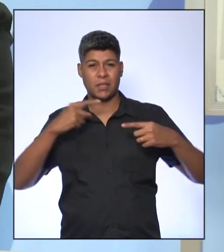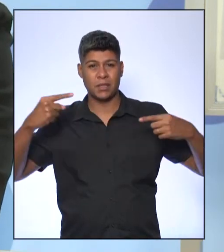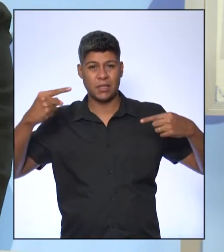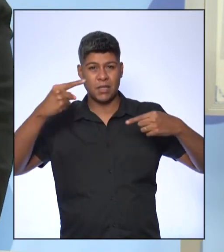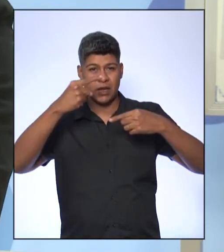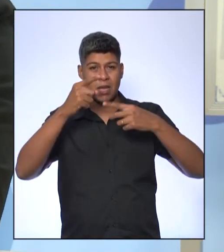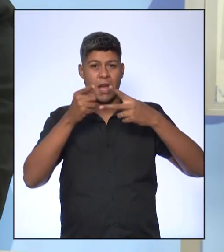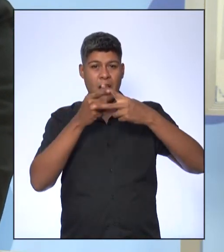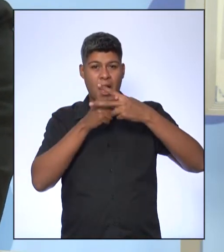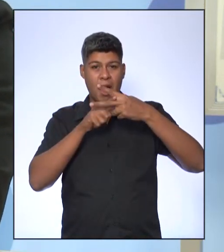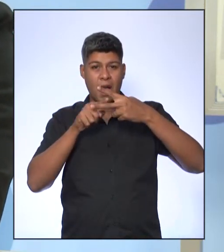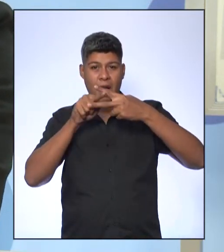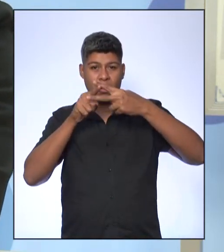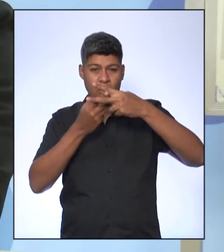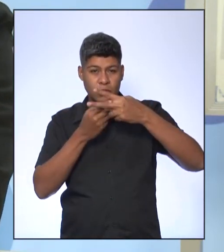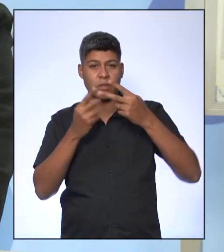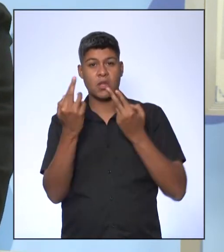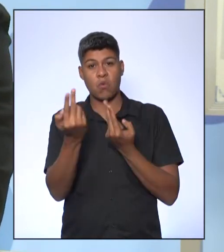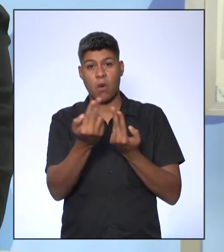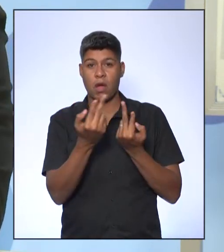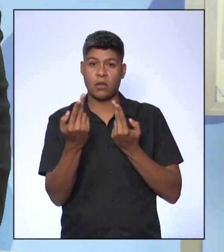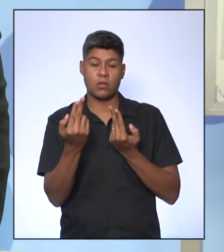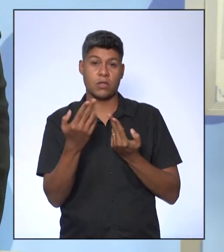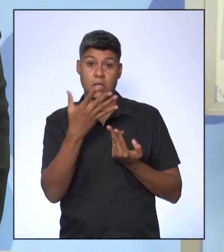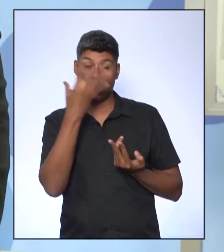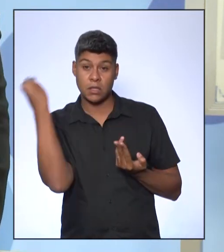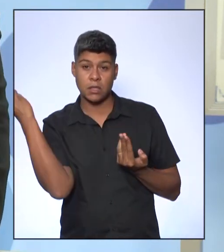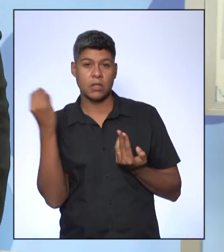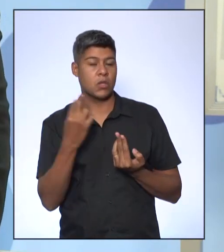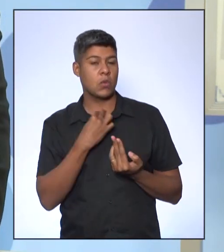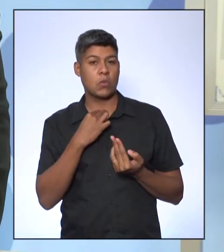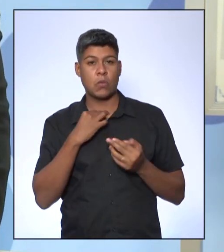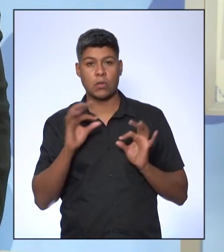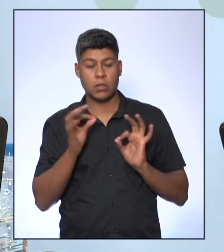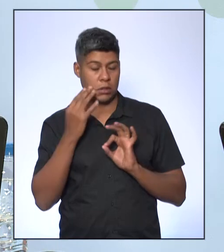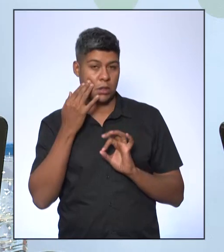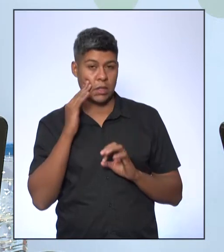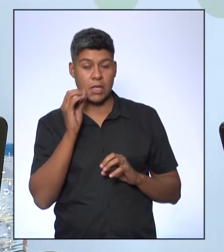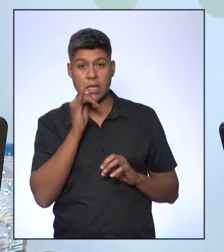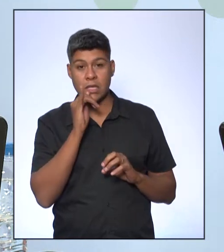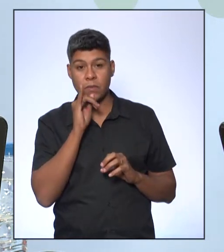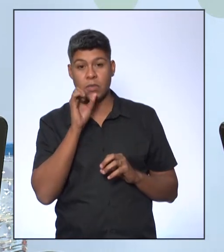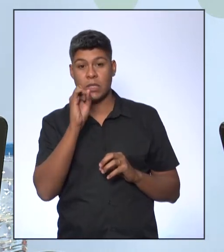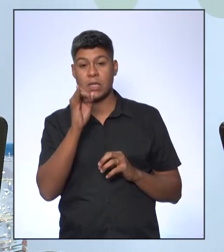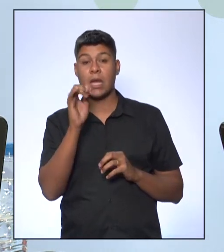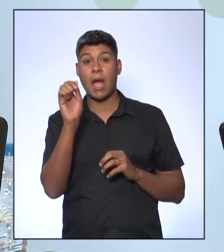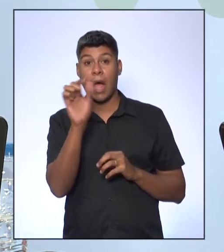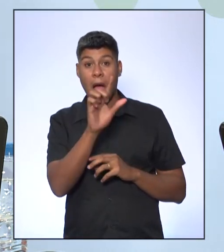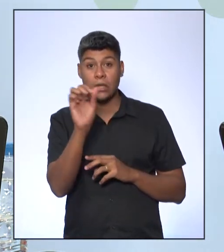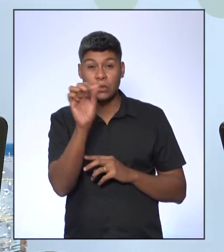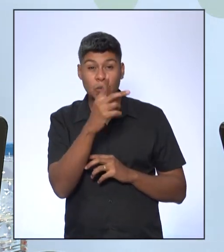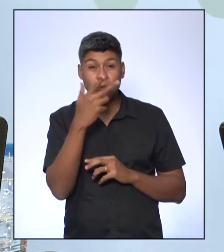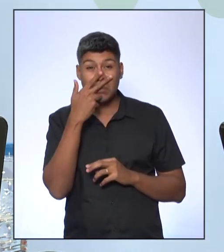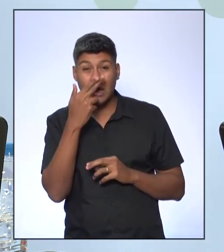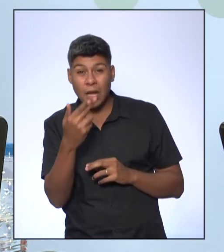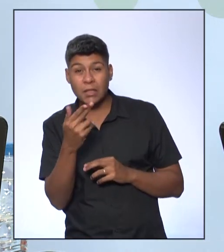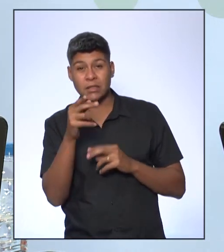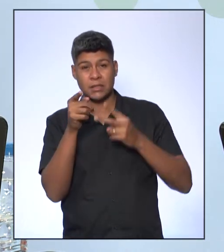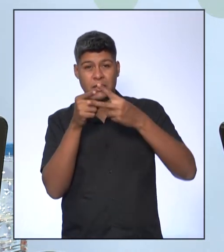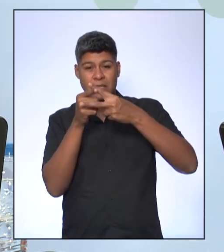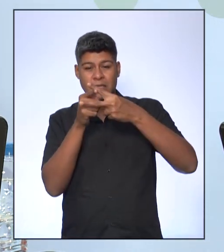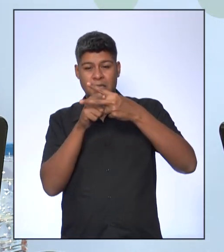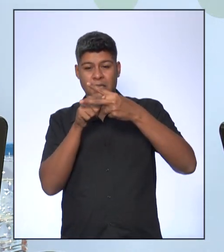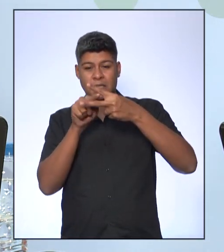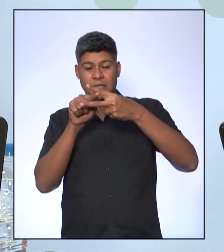ângulos, nesse caso, são iguais. Nunca podemos esquecer isso, né? Entendi. Então, se, por exemplo, aquele azul ali, ele aparentemente deve ter uns 60 graus,